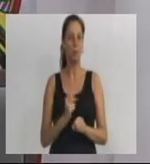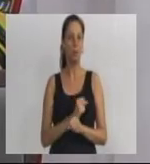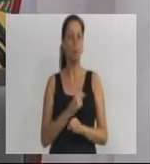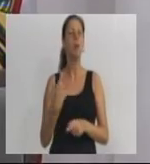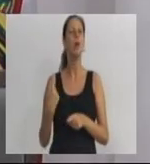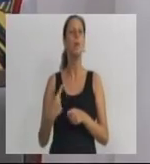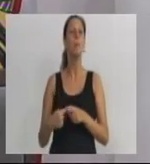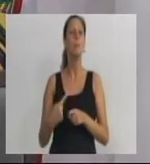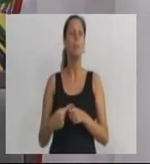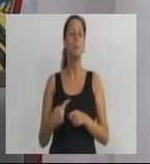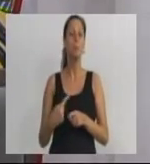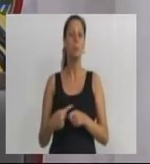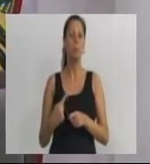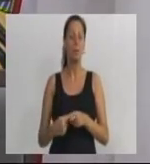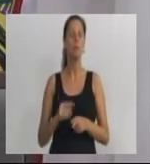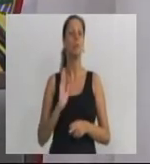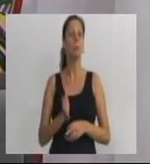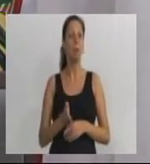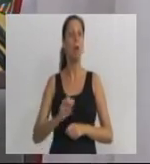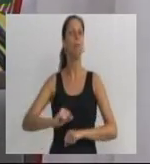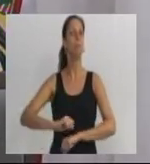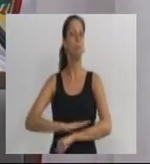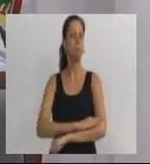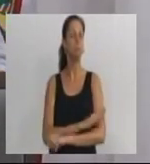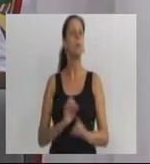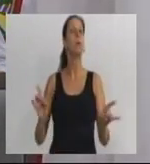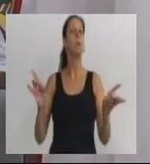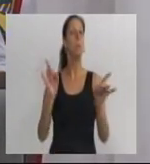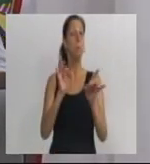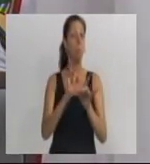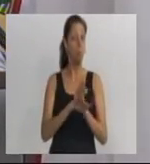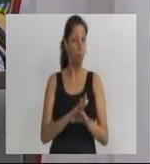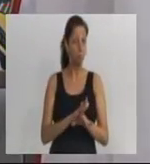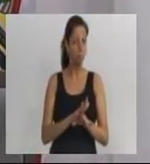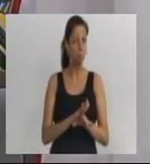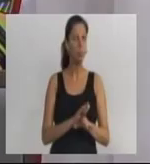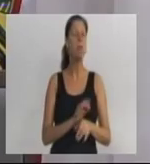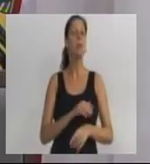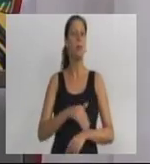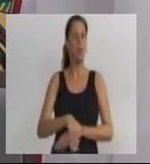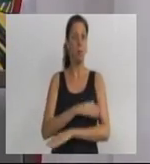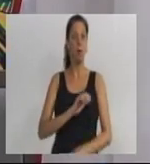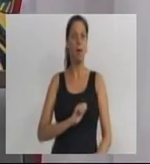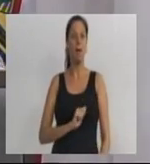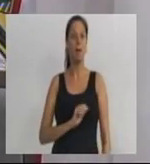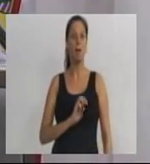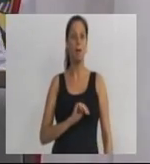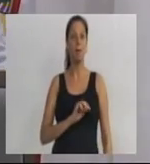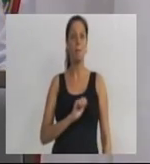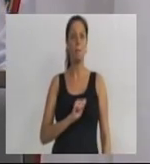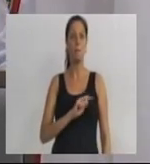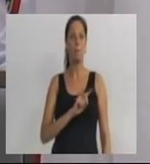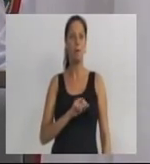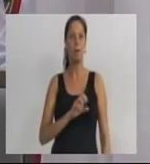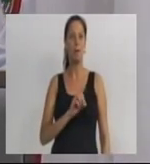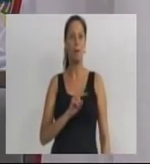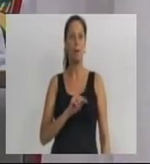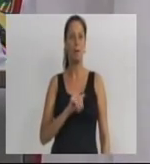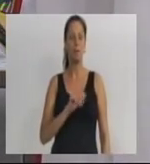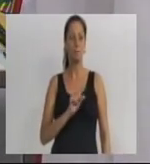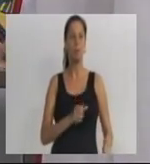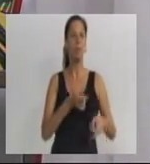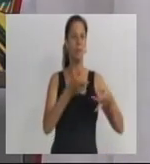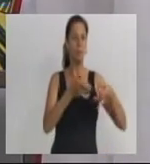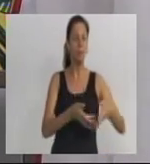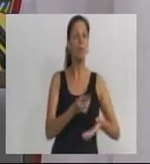obras que foram concluídas na rua Amazonas sobrou dinheiro e mais trabalhadores foram